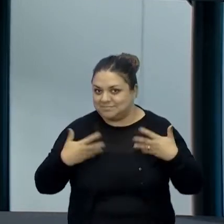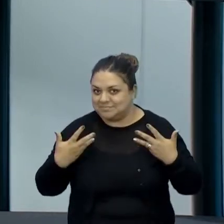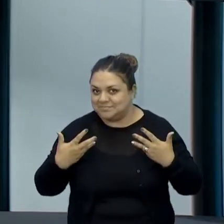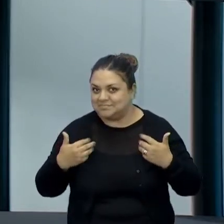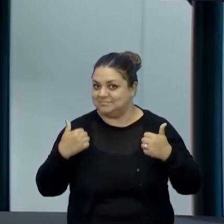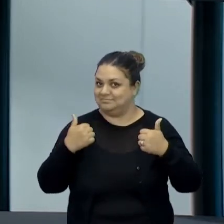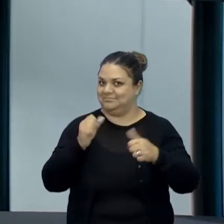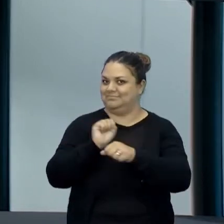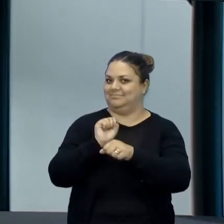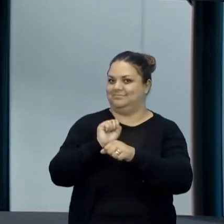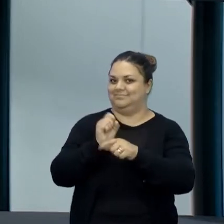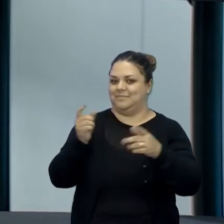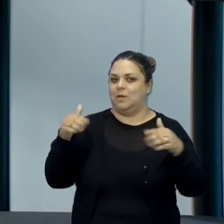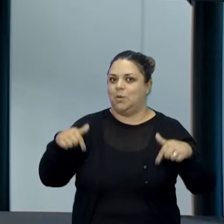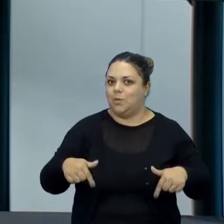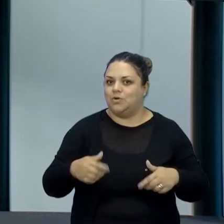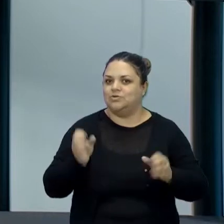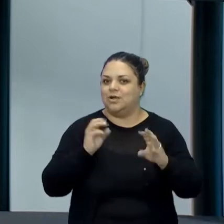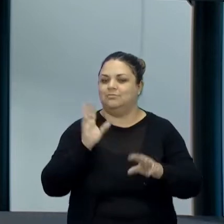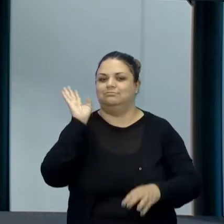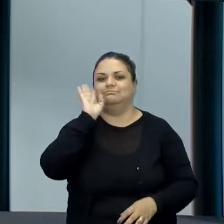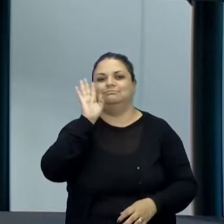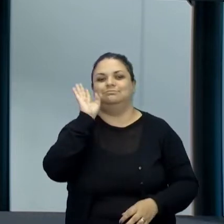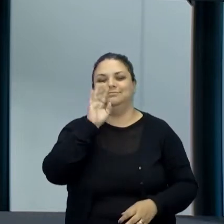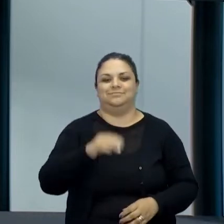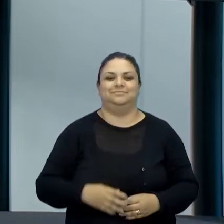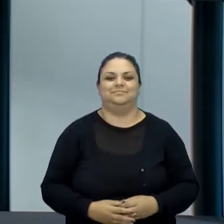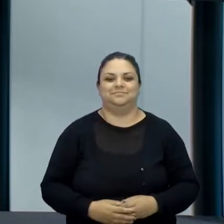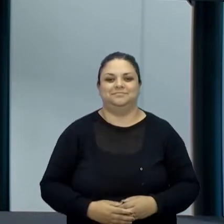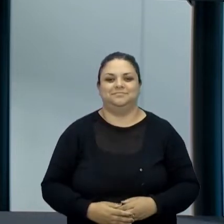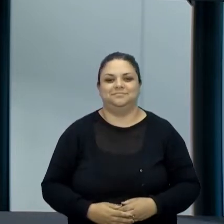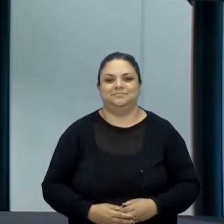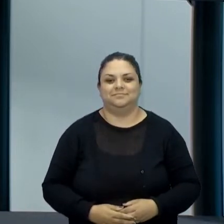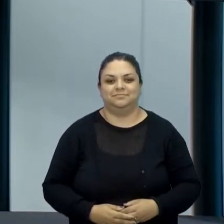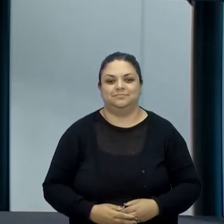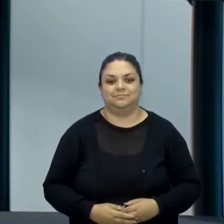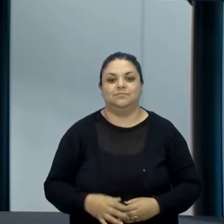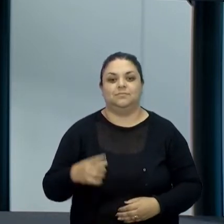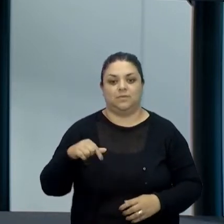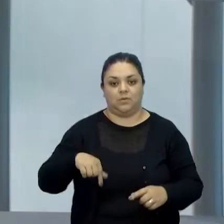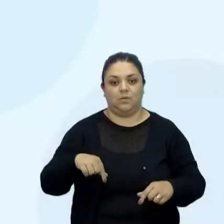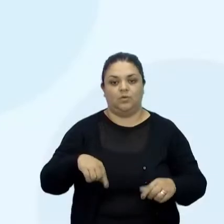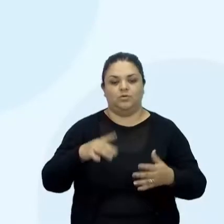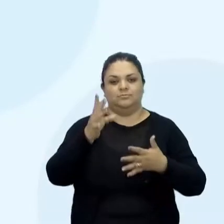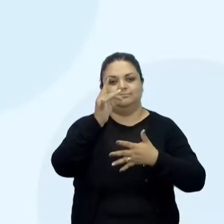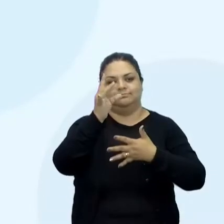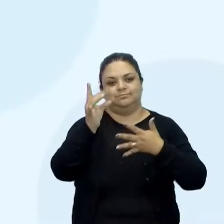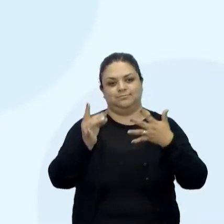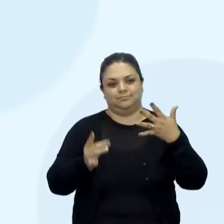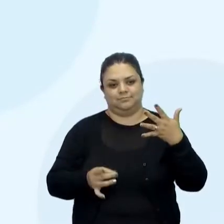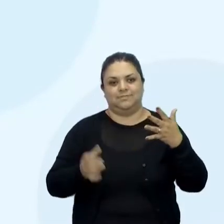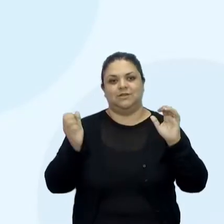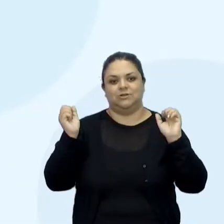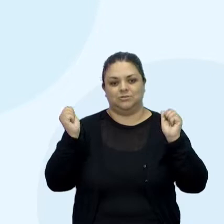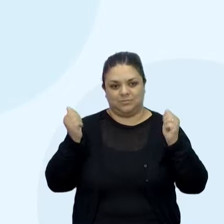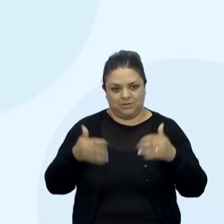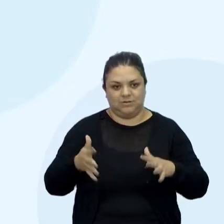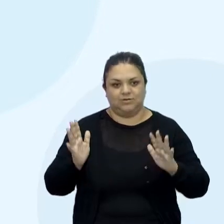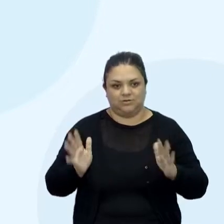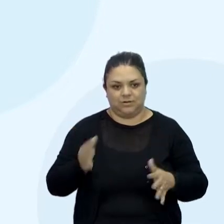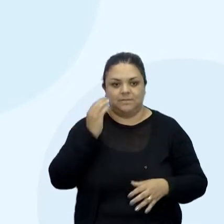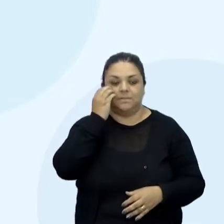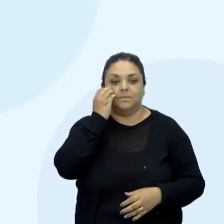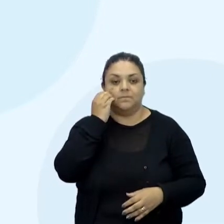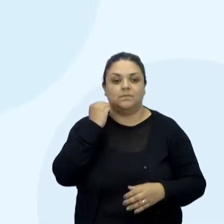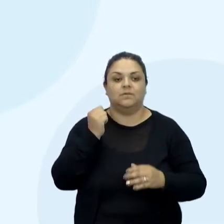espero que esteja, porque a aula tá bem bacana. Bom, então aí tá todo o nosso roteiro que nós traçamos aí na atividade 3.